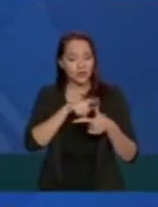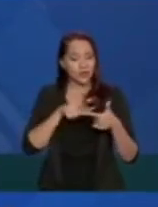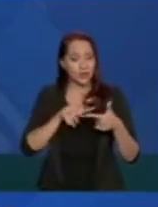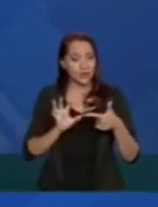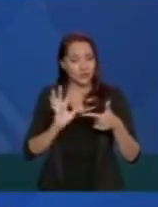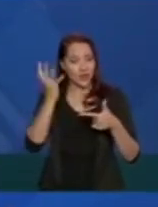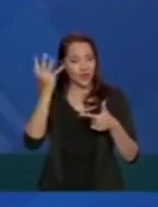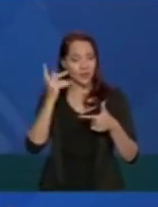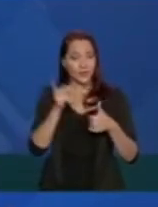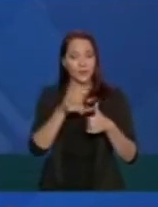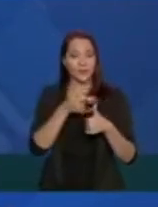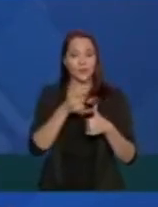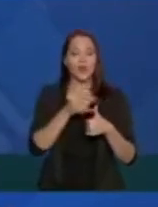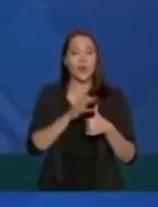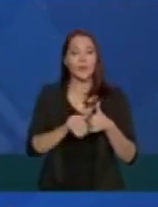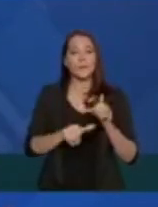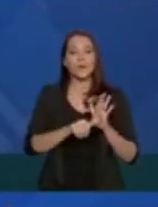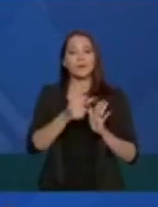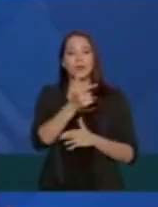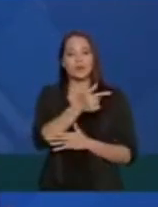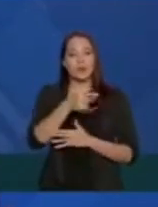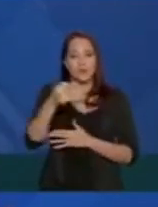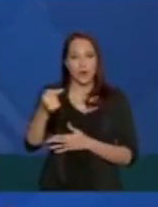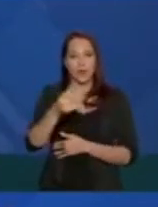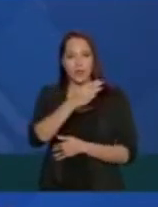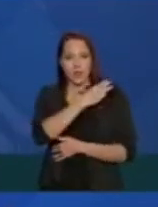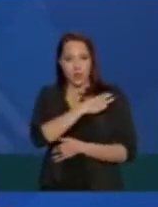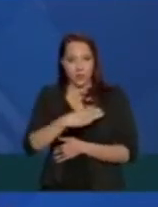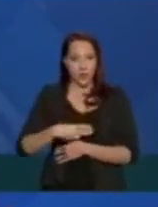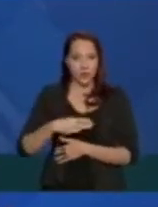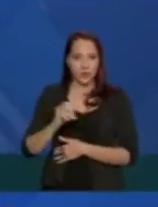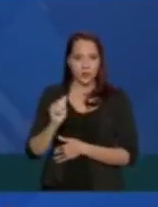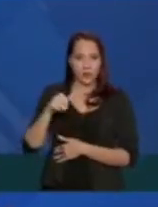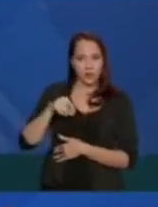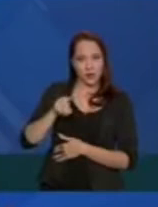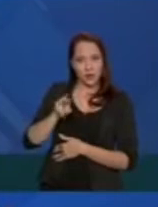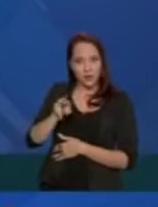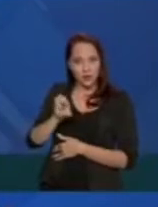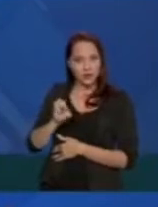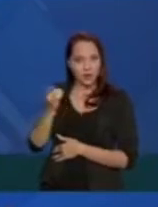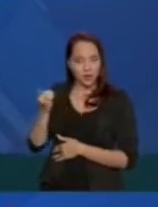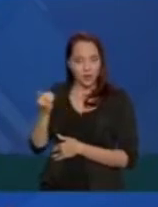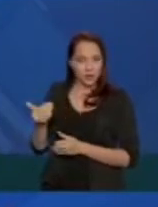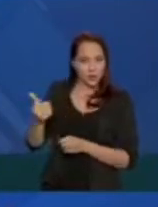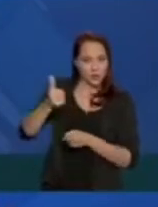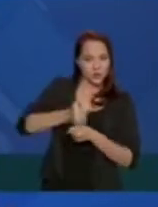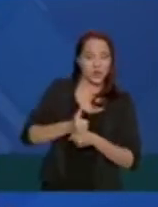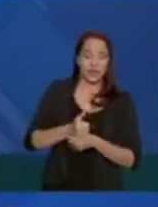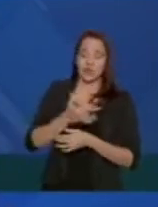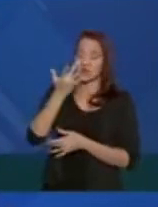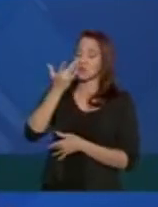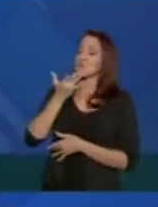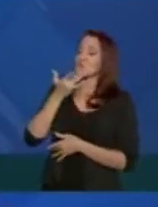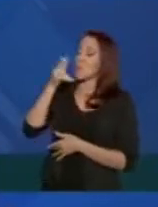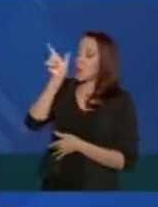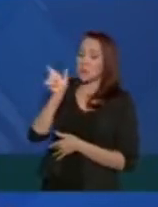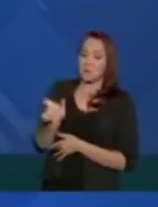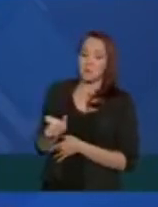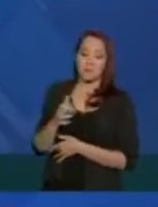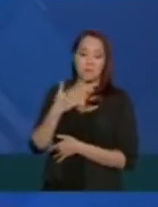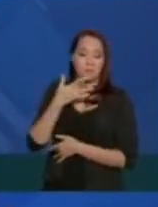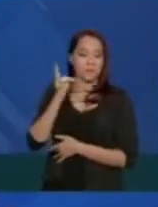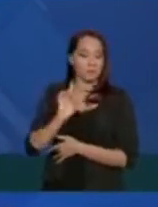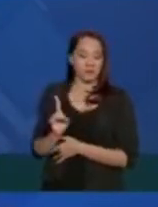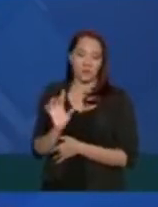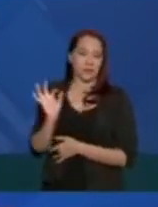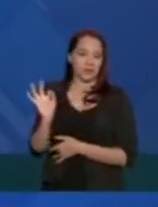fatos. Na primeira semana em que o ministro André Mendonça assumiu, não nos conhecíamos até então, e pelo